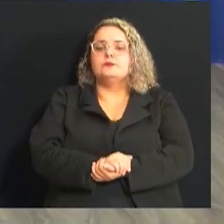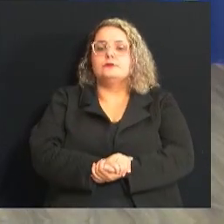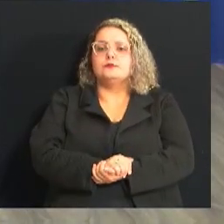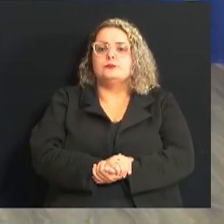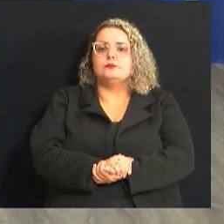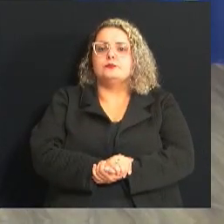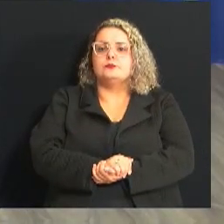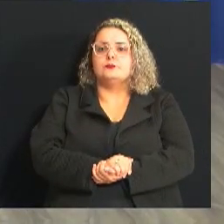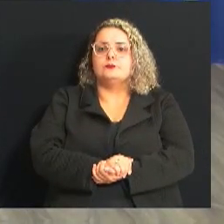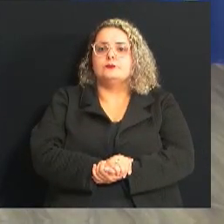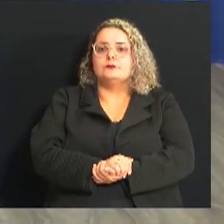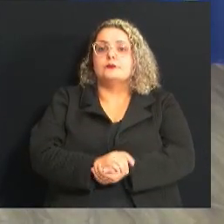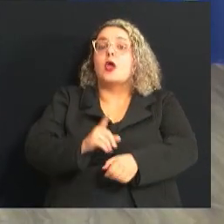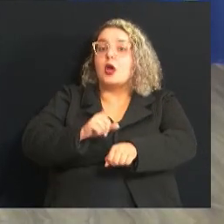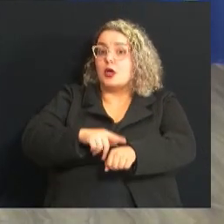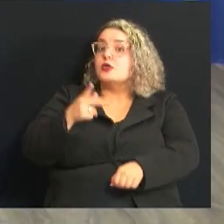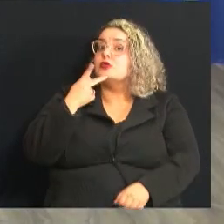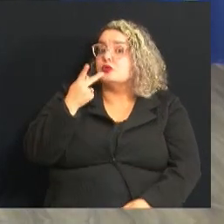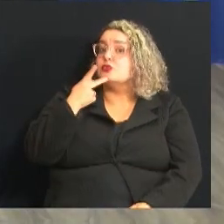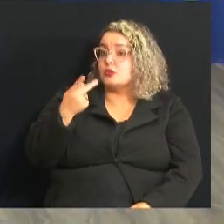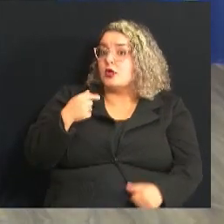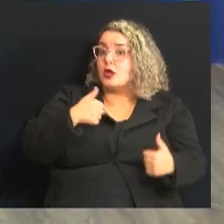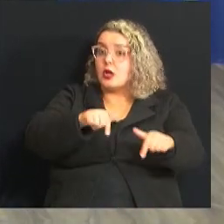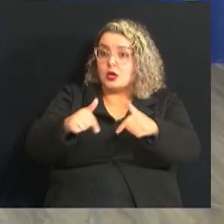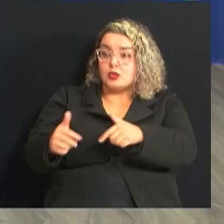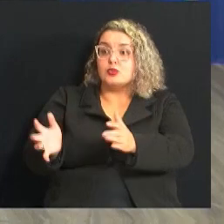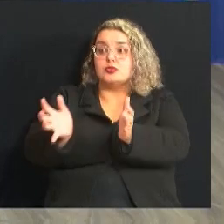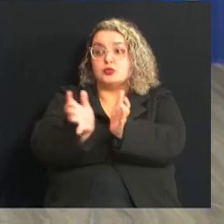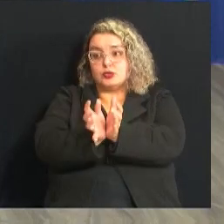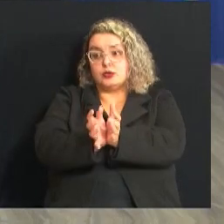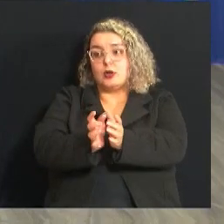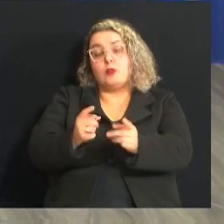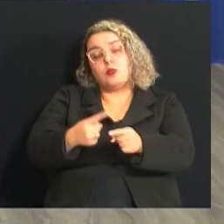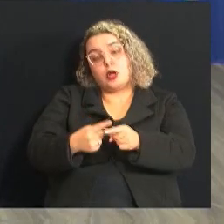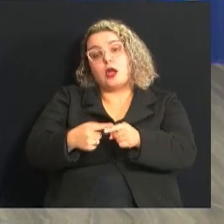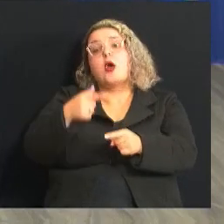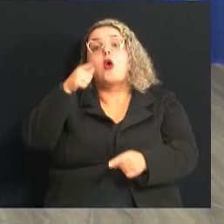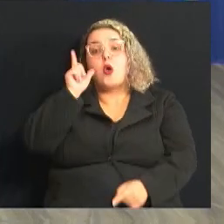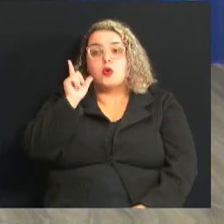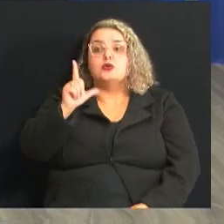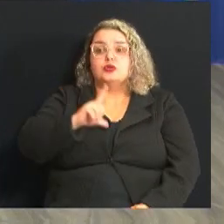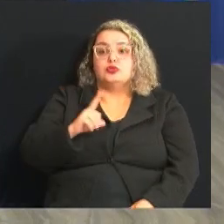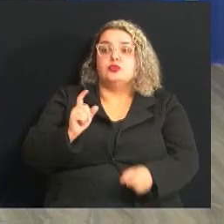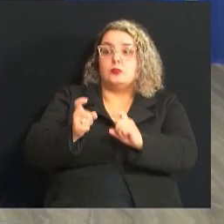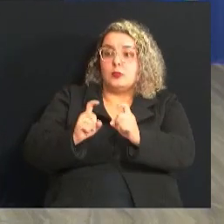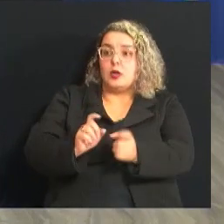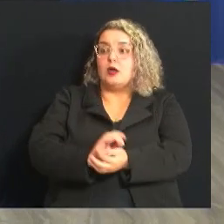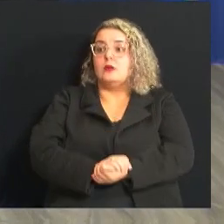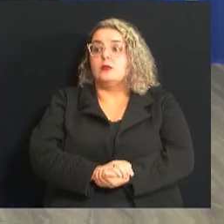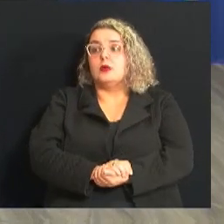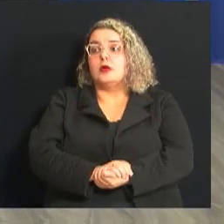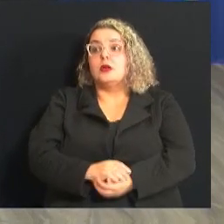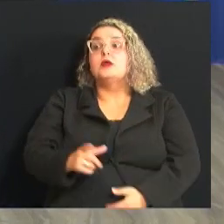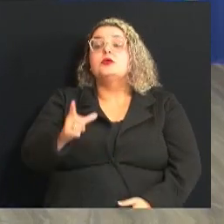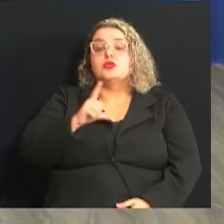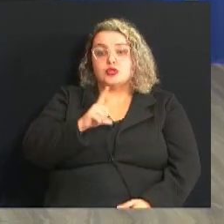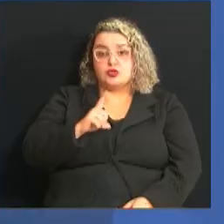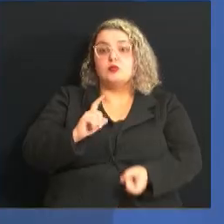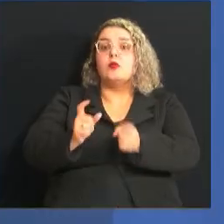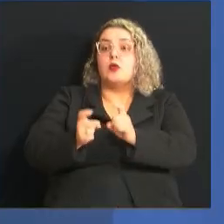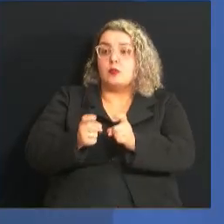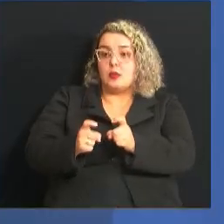Hora de nós falarmos sobre o trabalho das comissões, até porque ontem nós tivemos uma reunião. Nós tivemos a reunião da Comissão